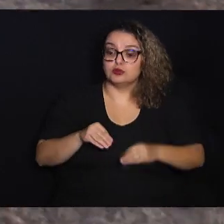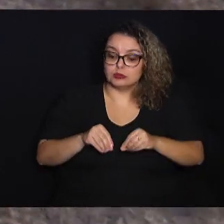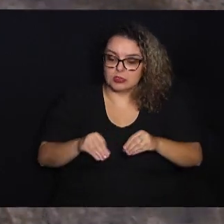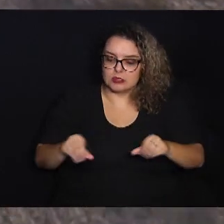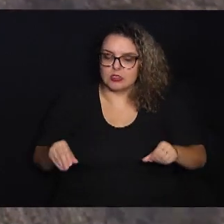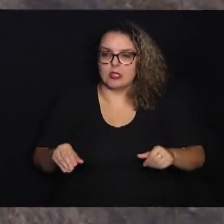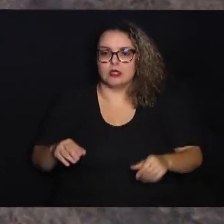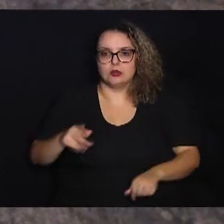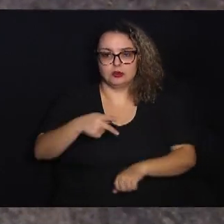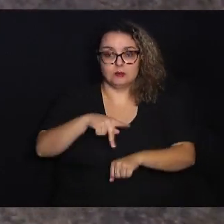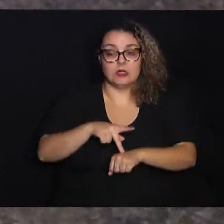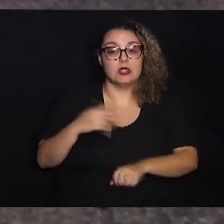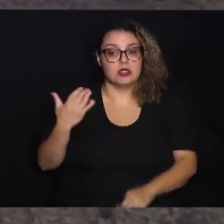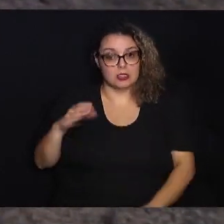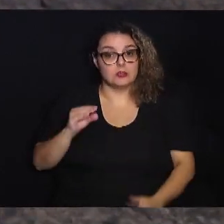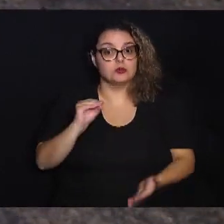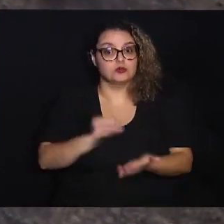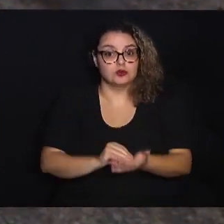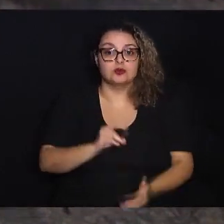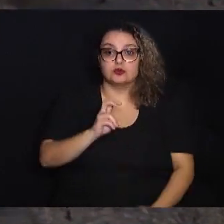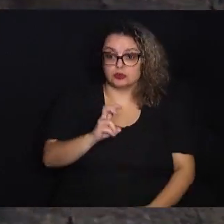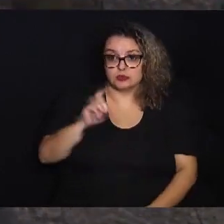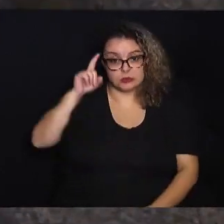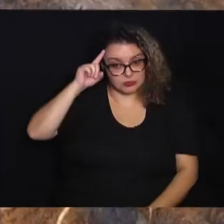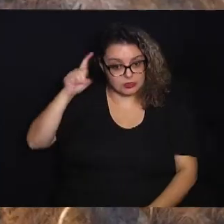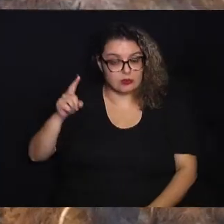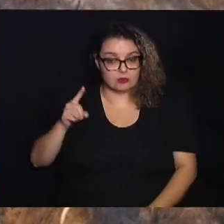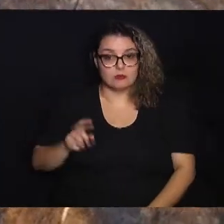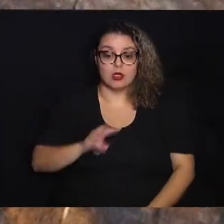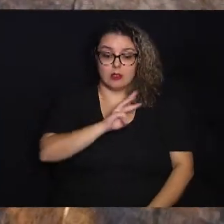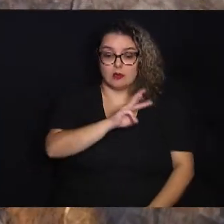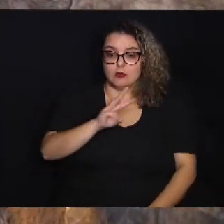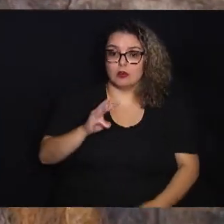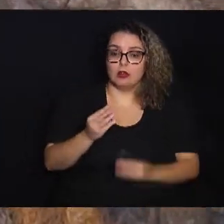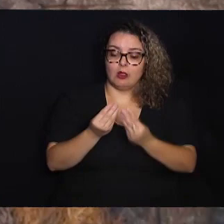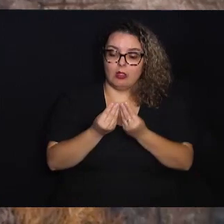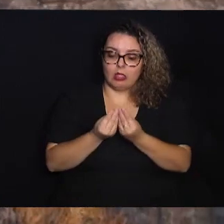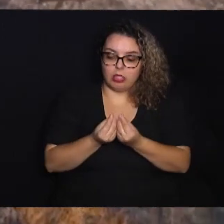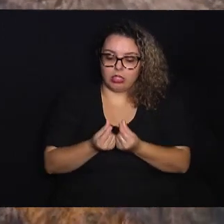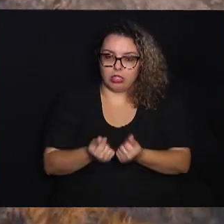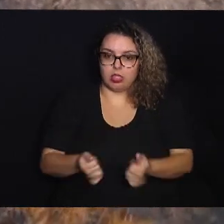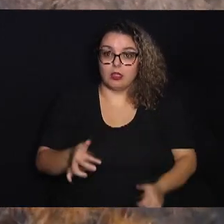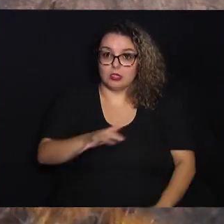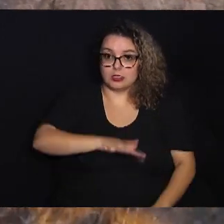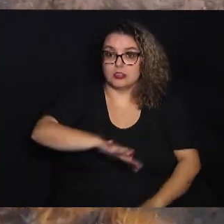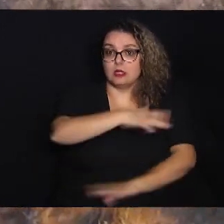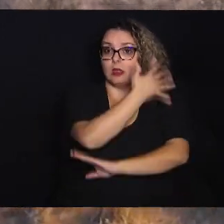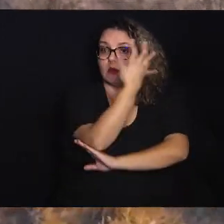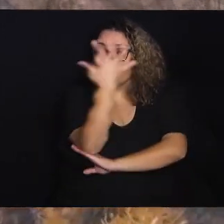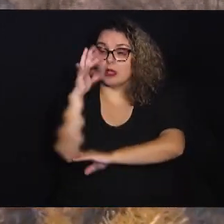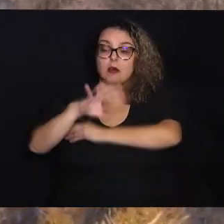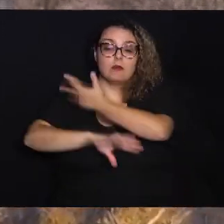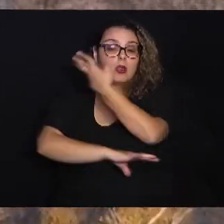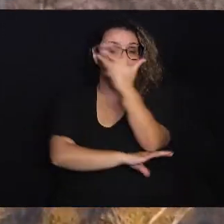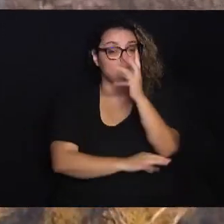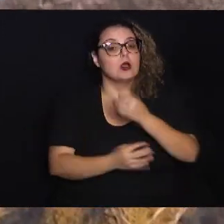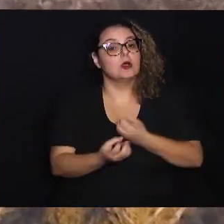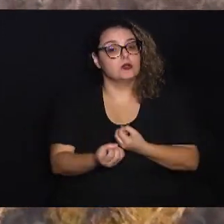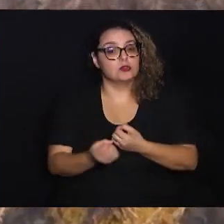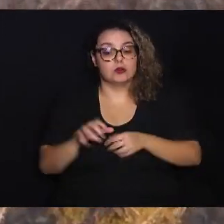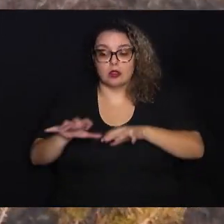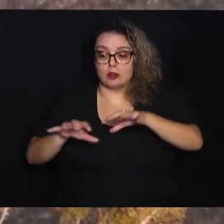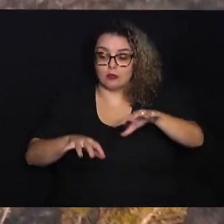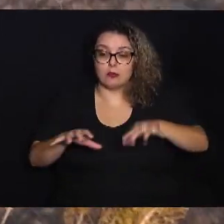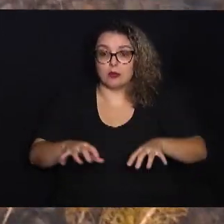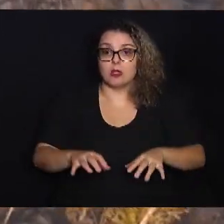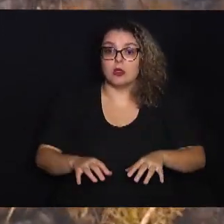uso da terra no país, lançou no último dia 5 uma plataforma sobre a degradação das áreas florestais. Os